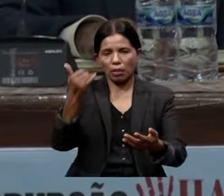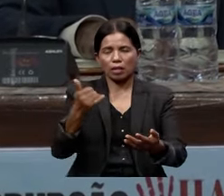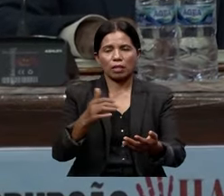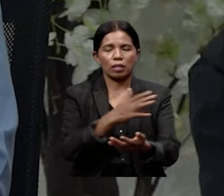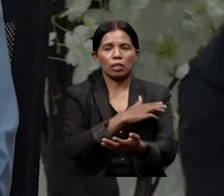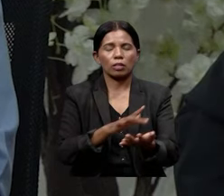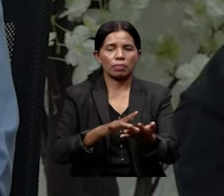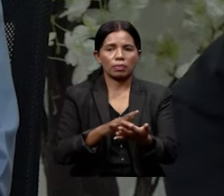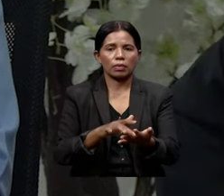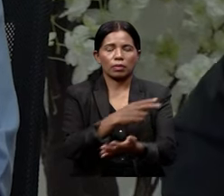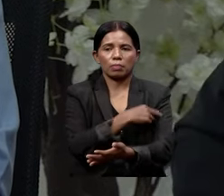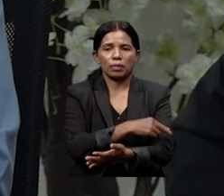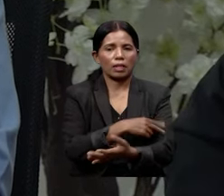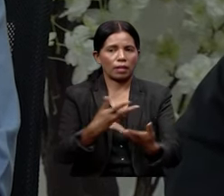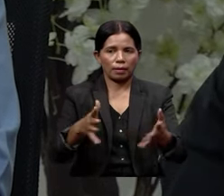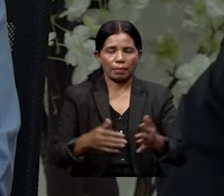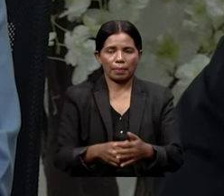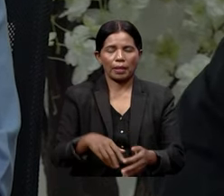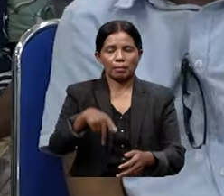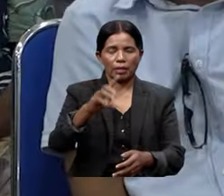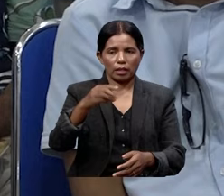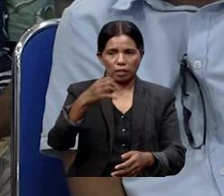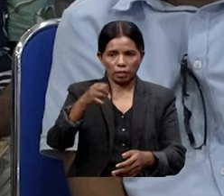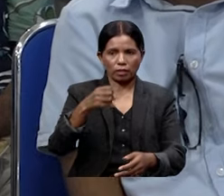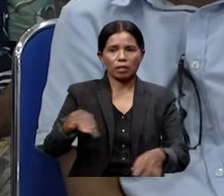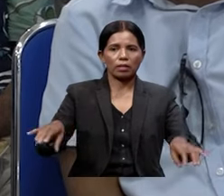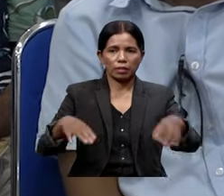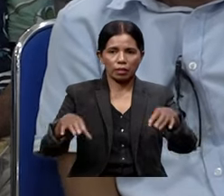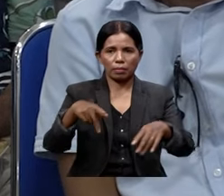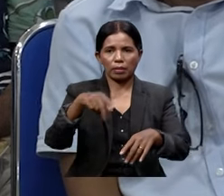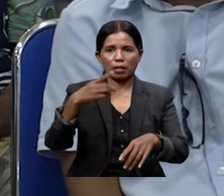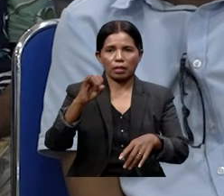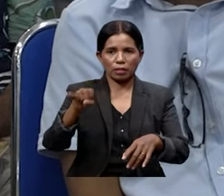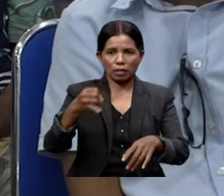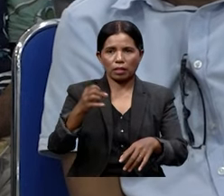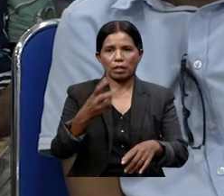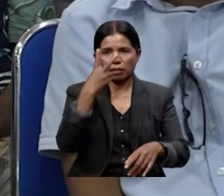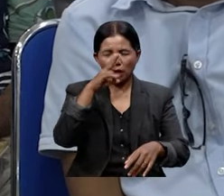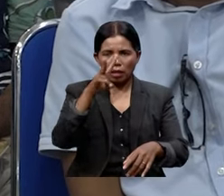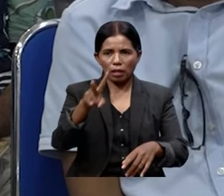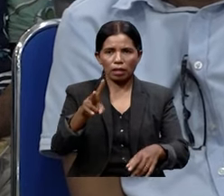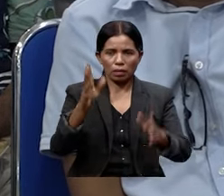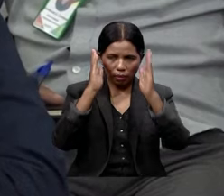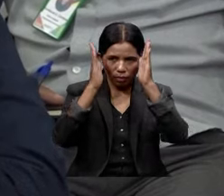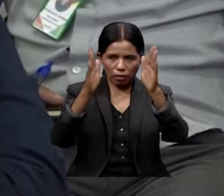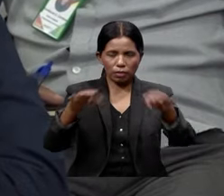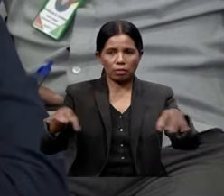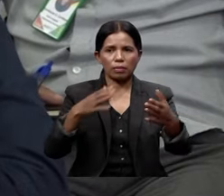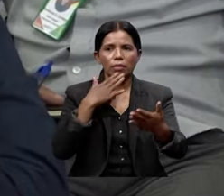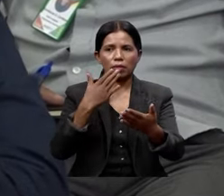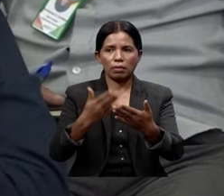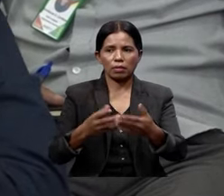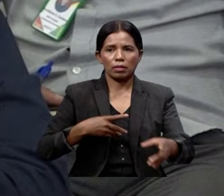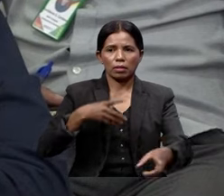E a Fatin Hanessan, provedor de direitos humanos, Moshateten, serviço PDHJ Nien, a tu re liu ba boa governação no